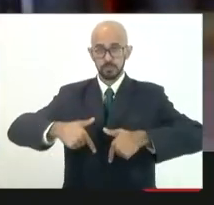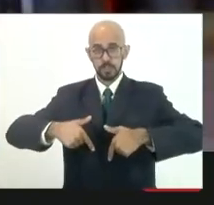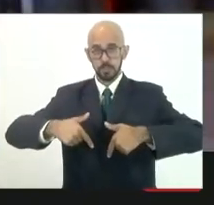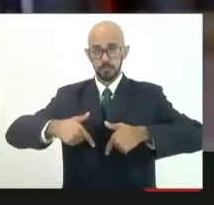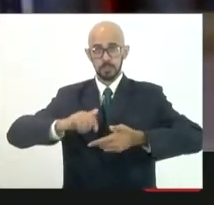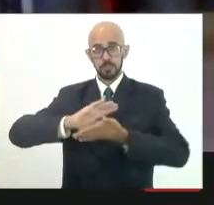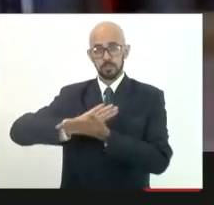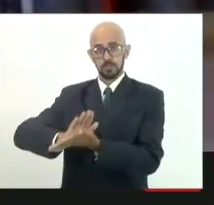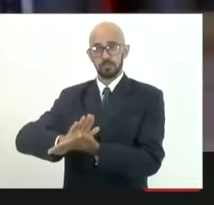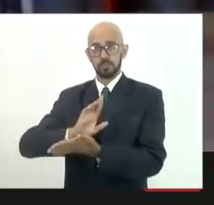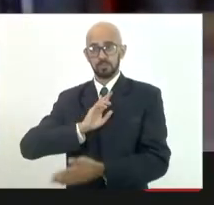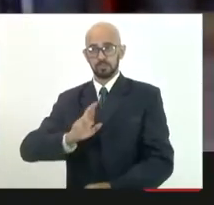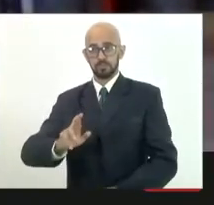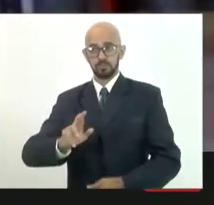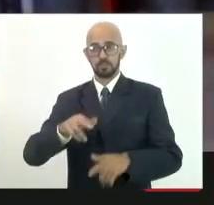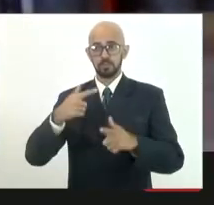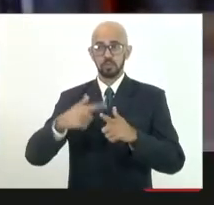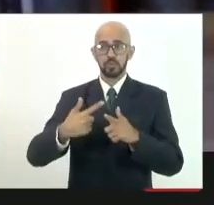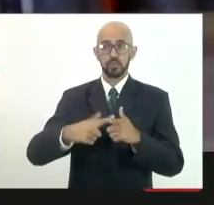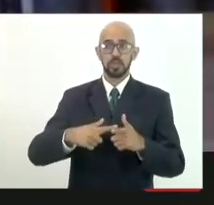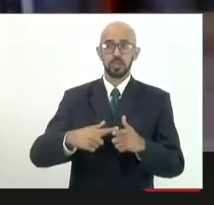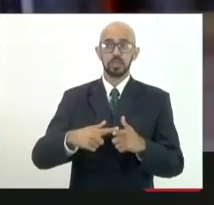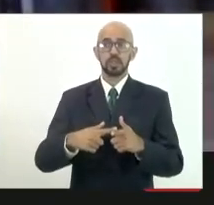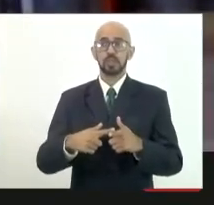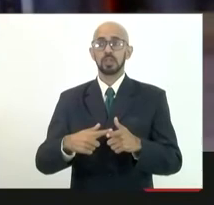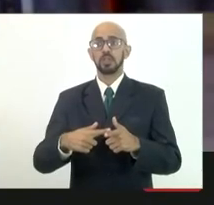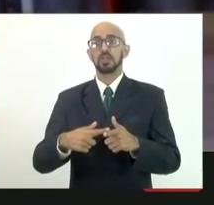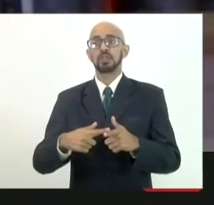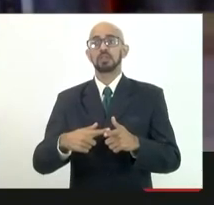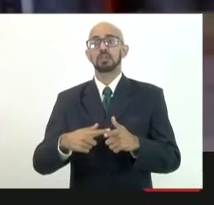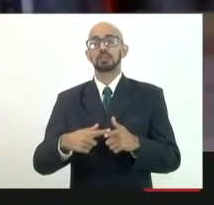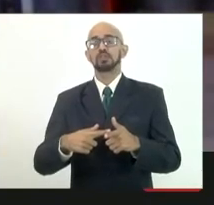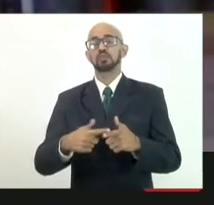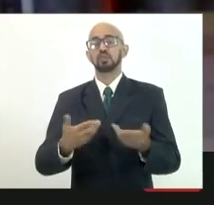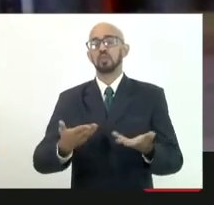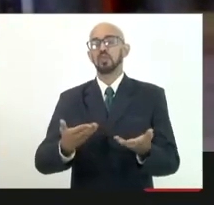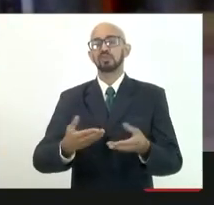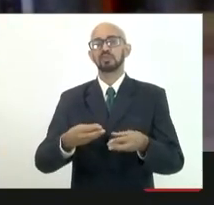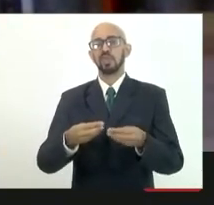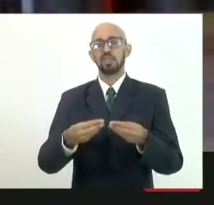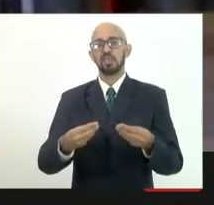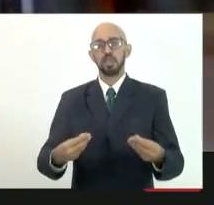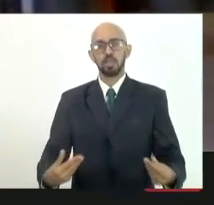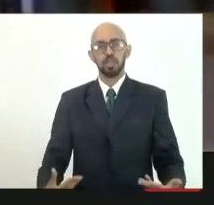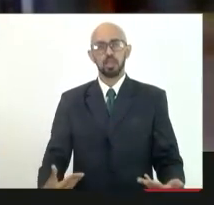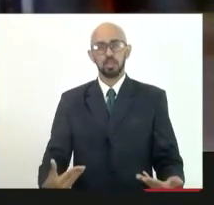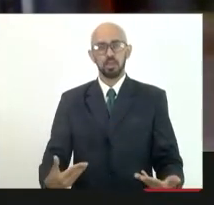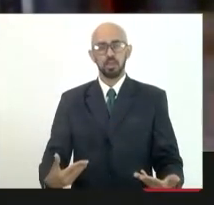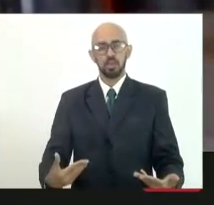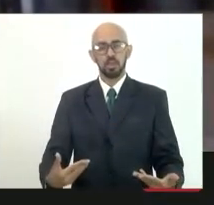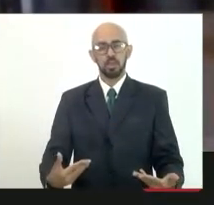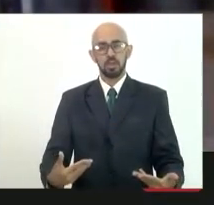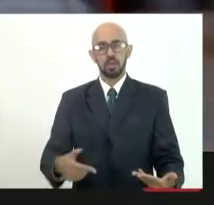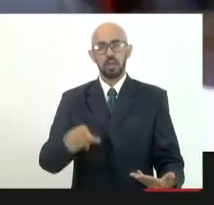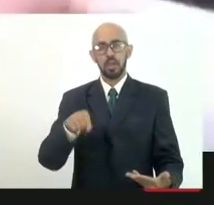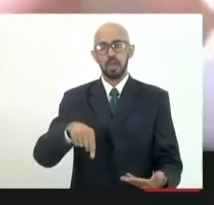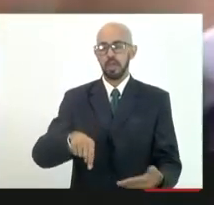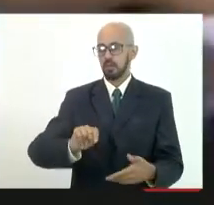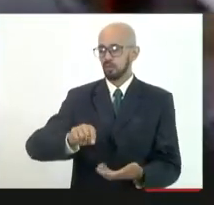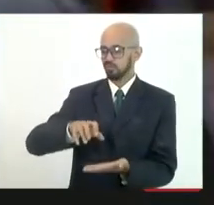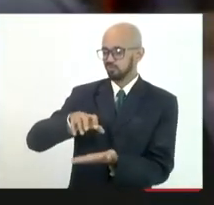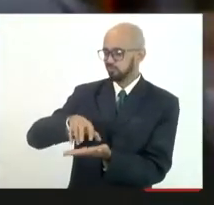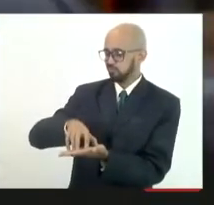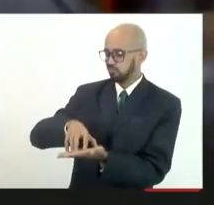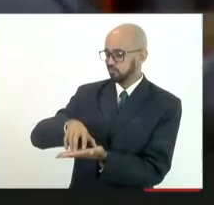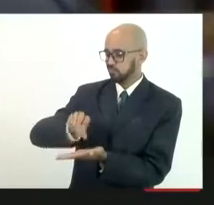religioso. Porque isso vem hoje de uma maneira muito fragmentada. É uma abordagem dentro da educação, é